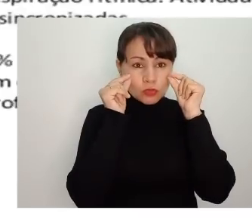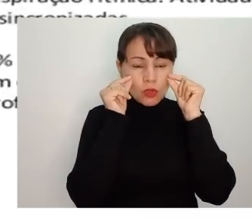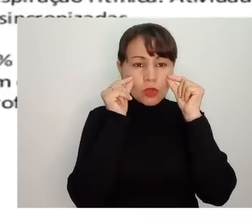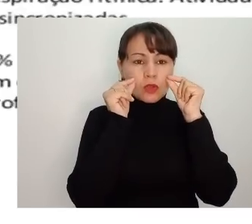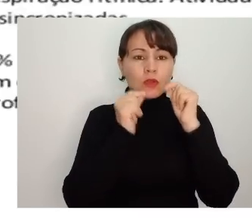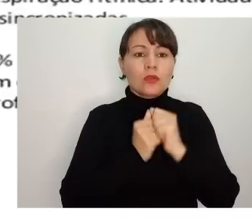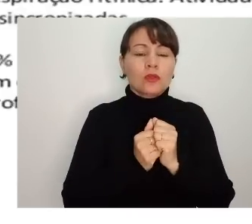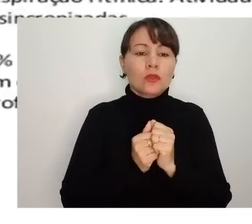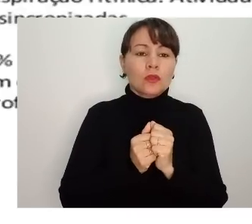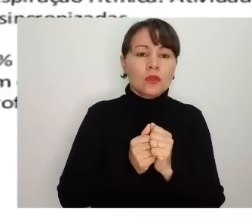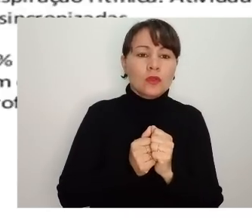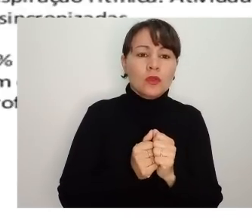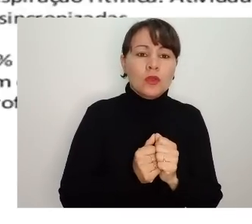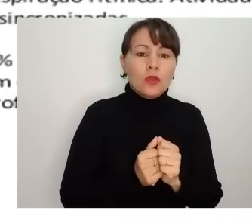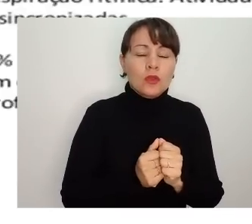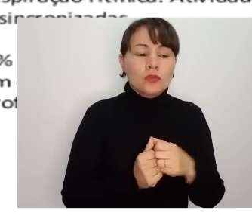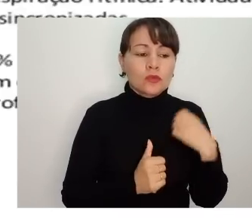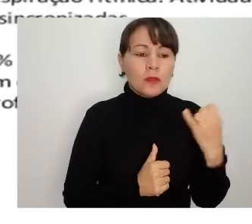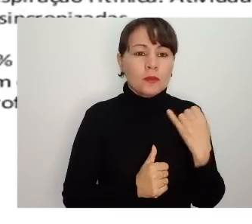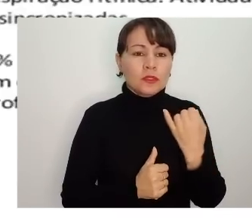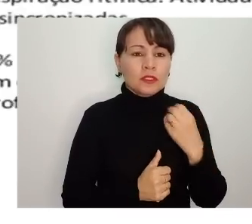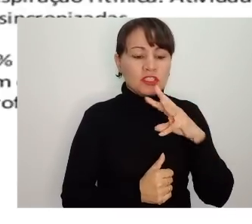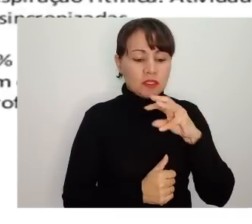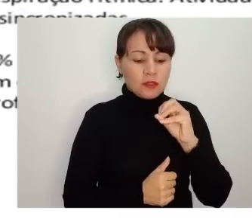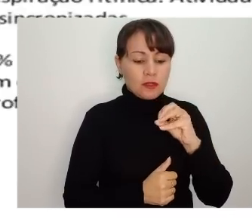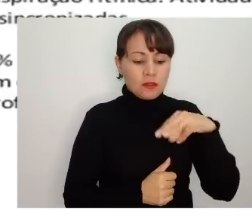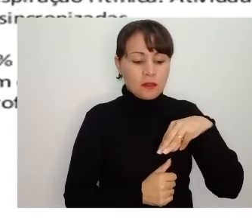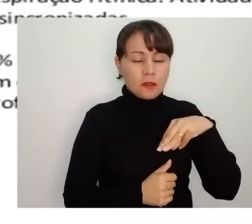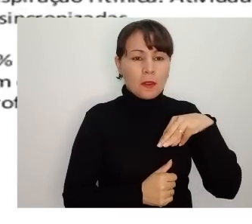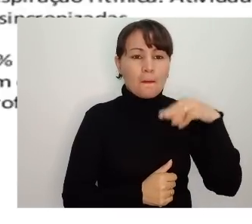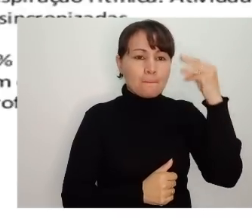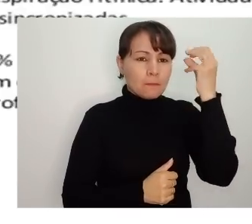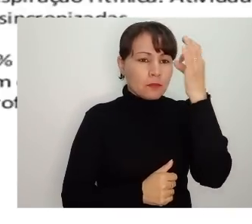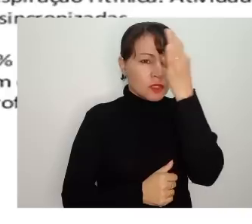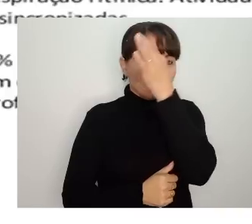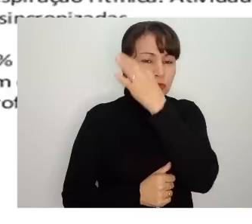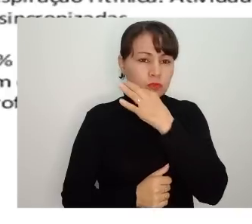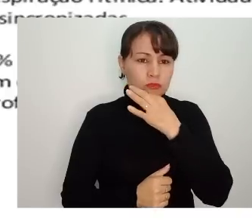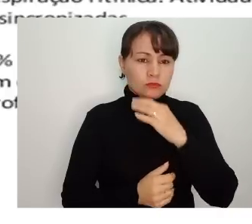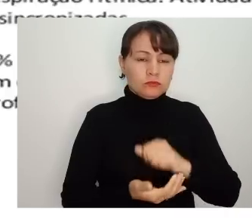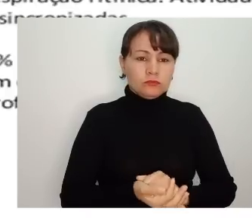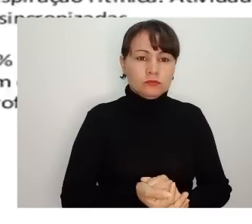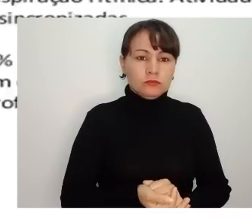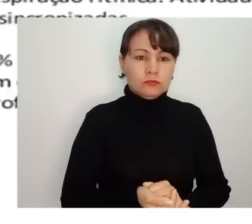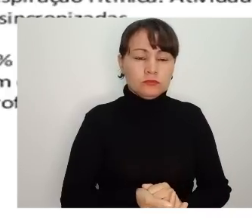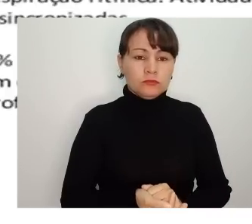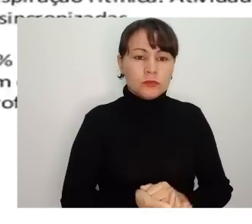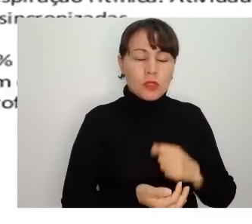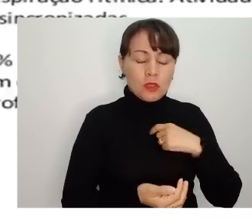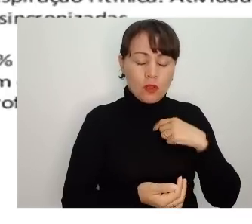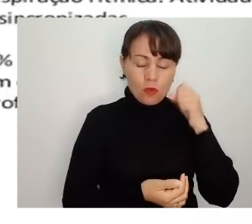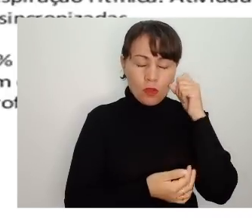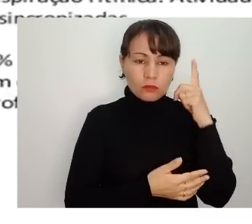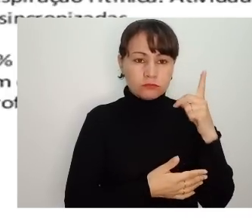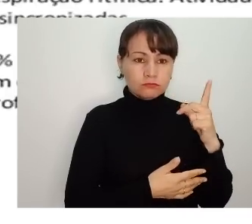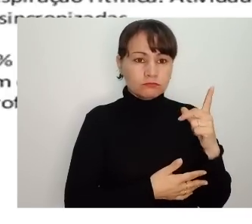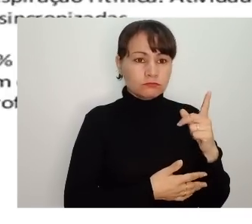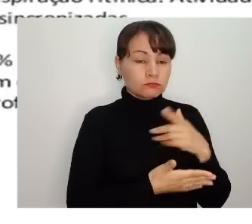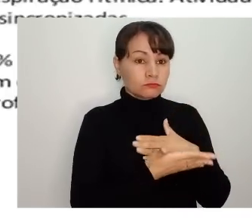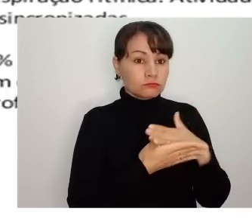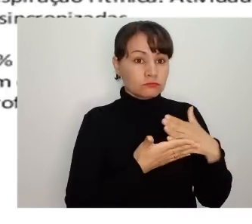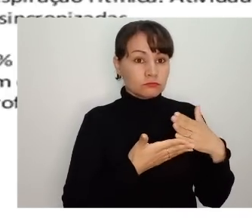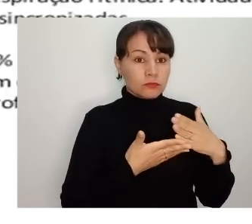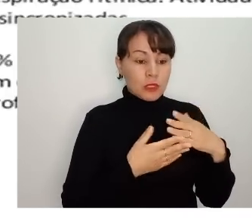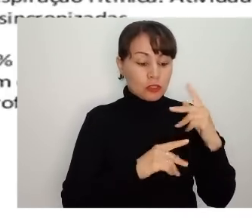sono, ele dura 90 minutos. Então, de 90 em 90 minutos, eu acordo e